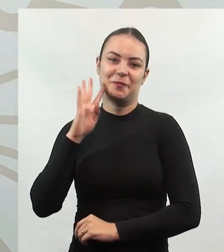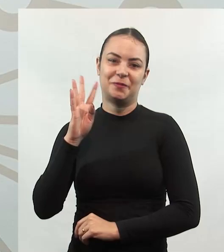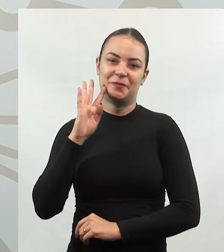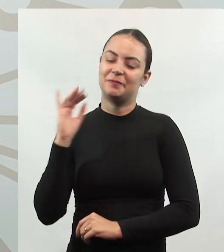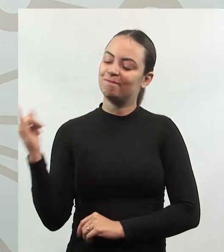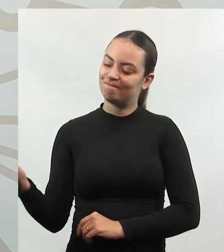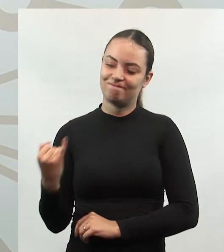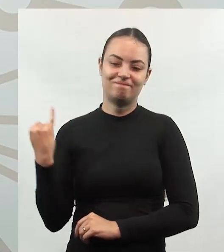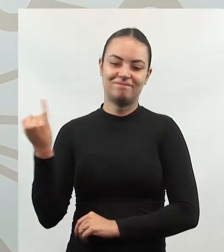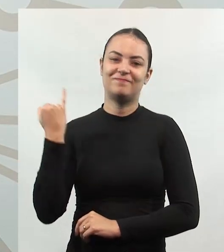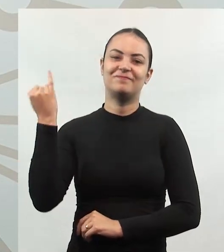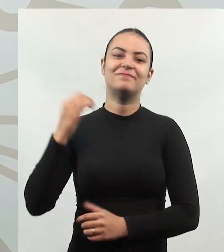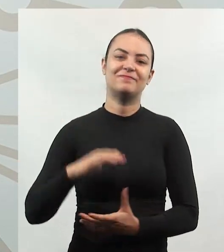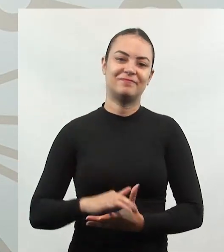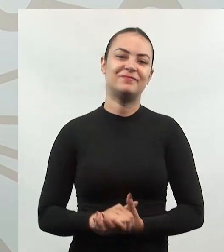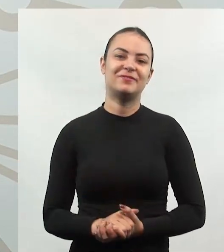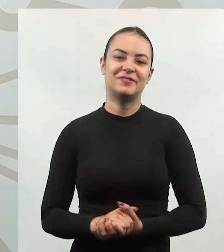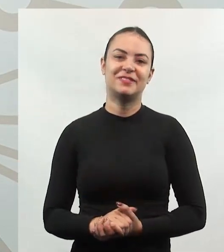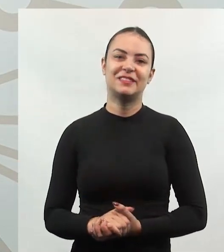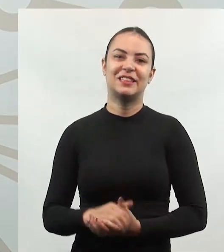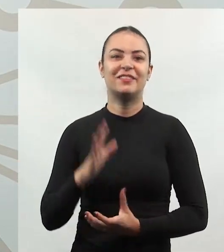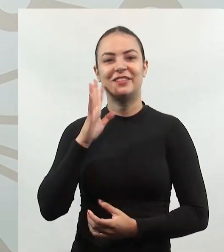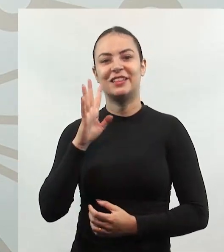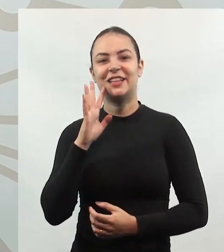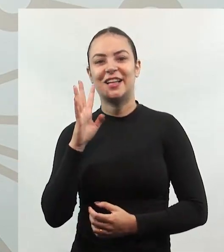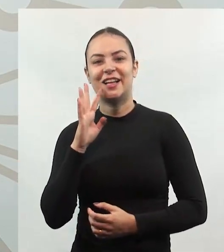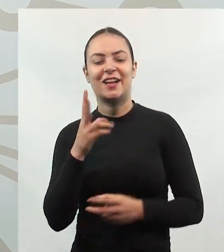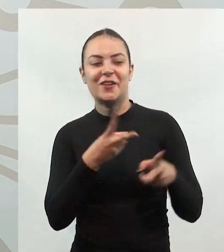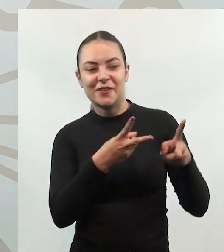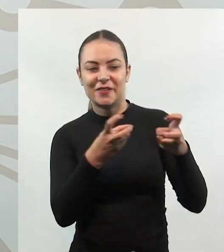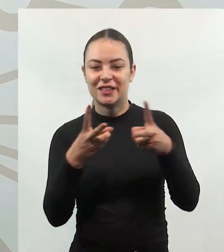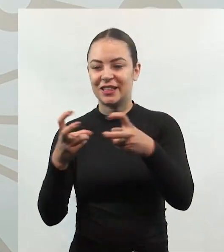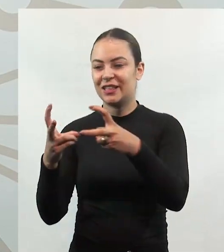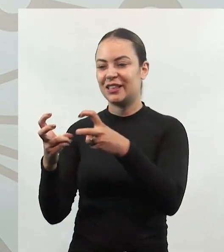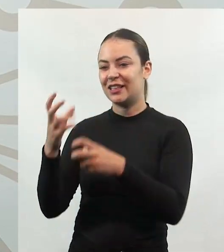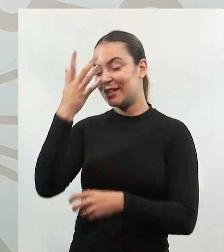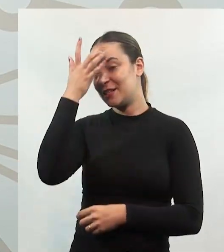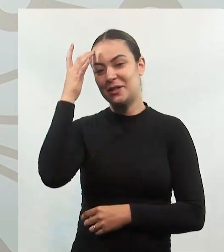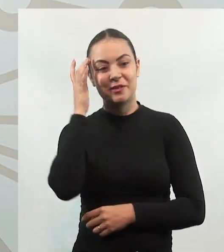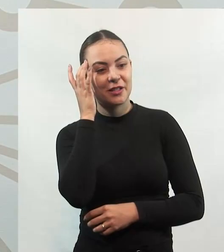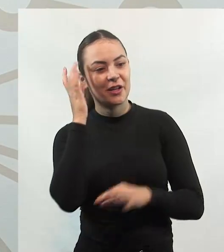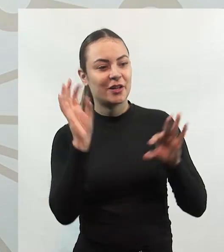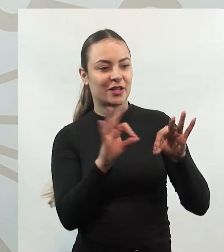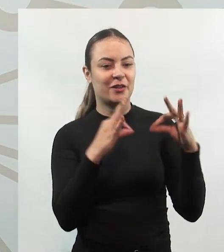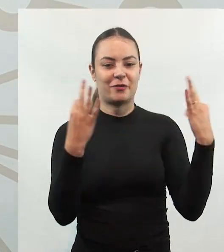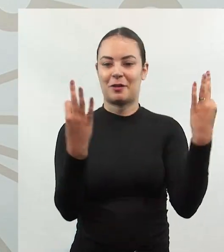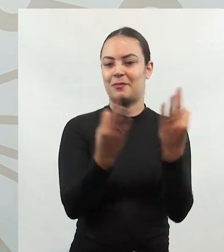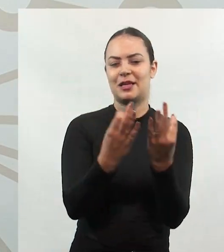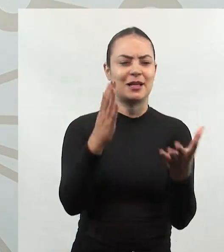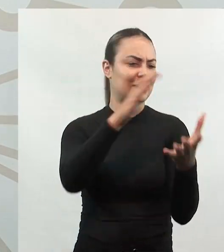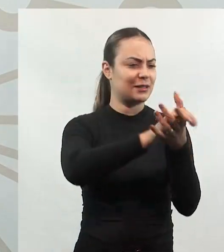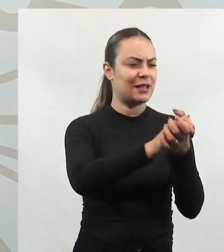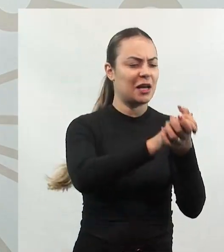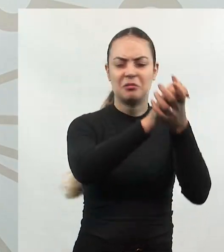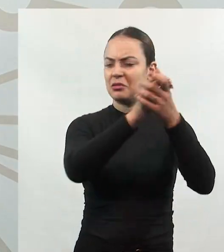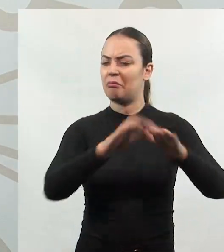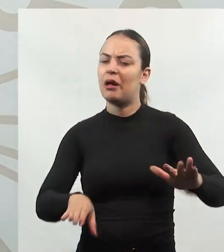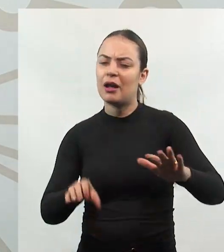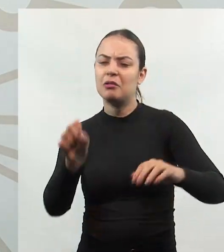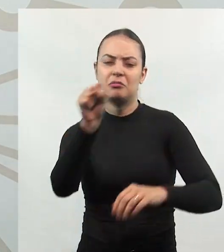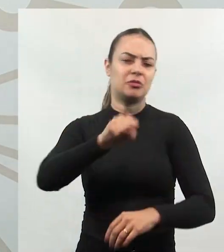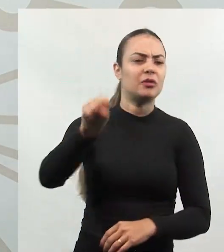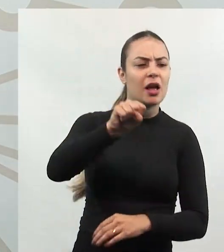marcantes, e é gostoso de ver as pessoas formaram família, separaram, casaram de novo, tem filho,